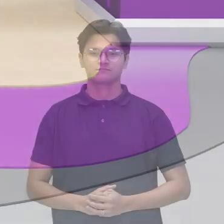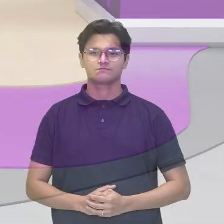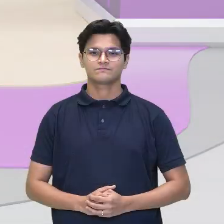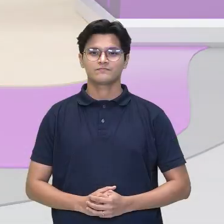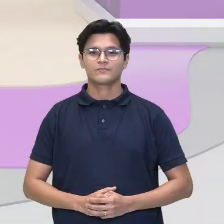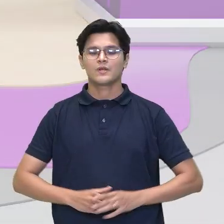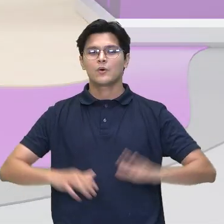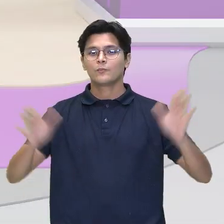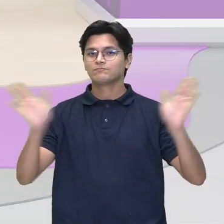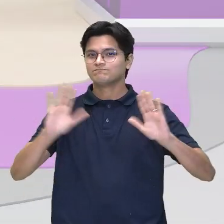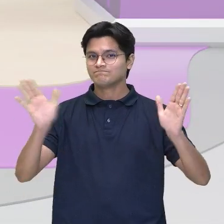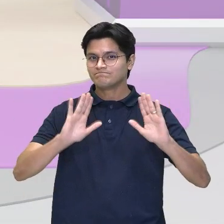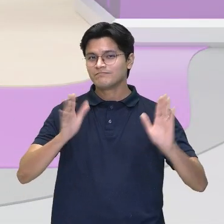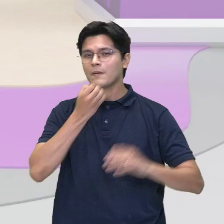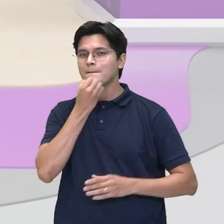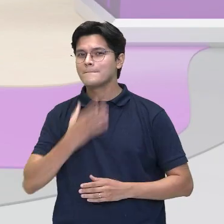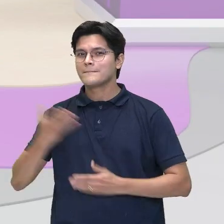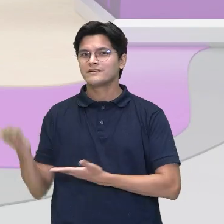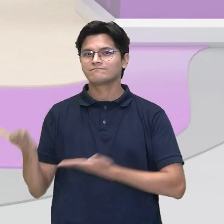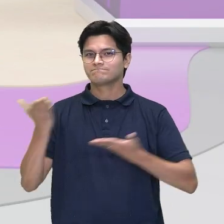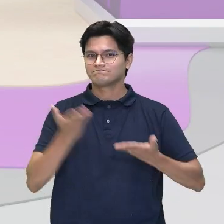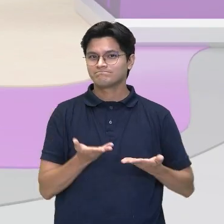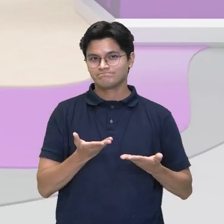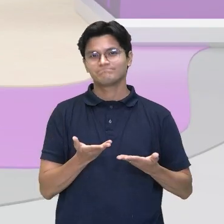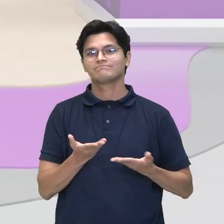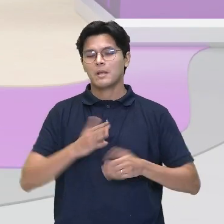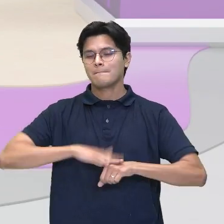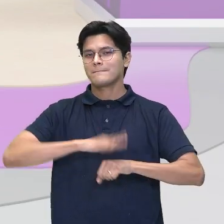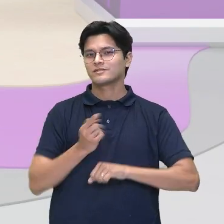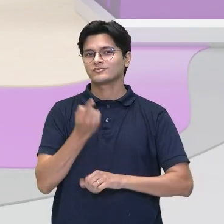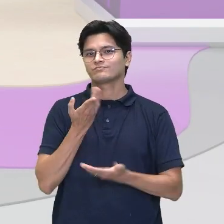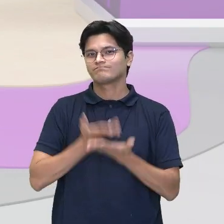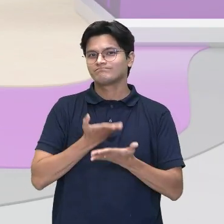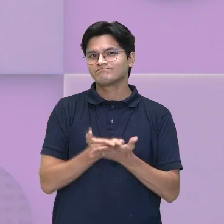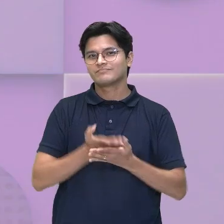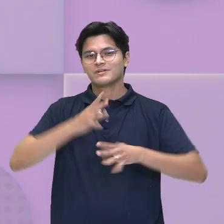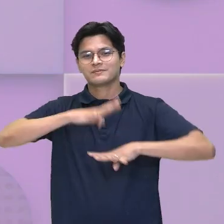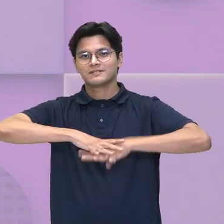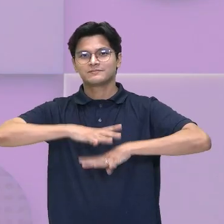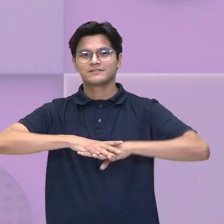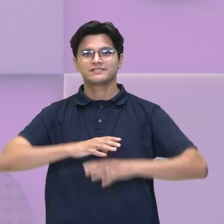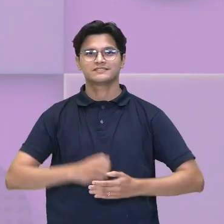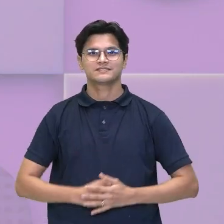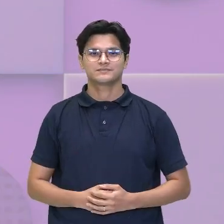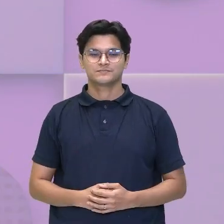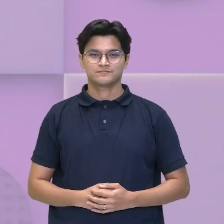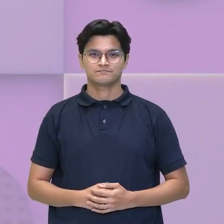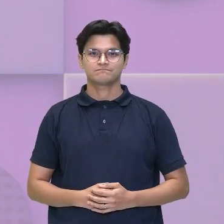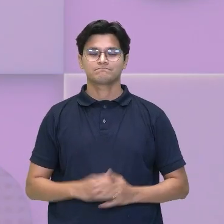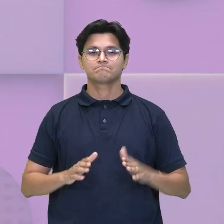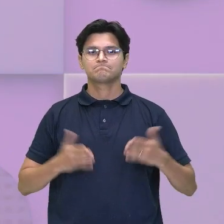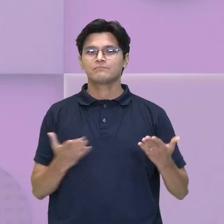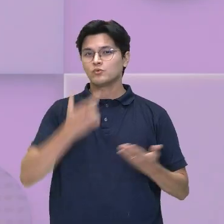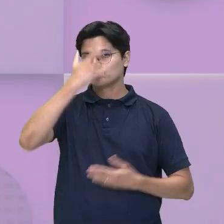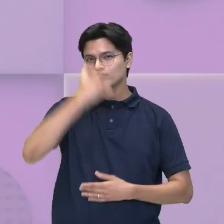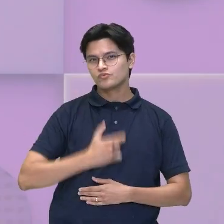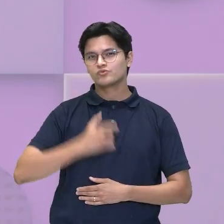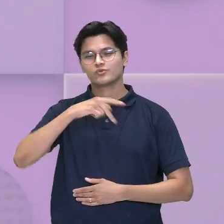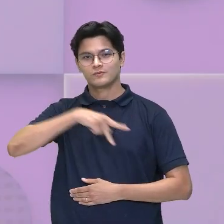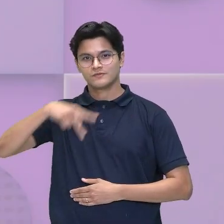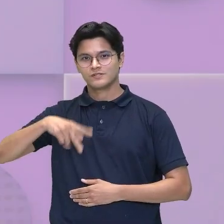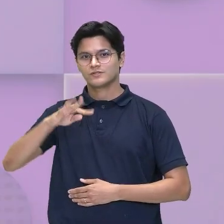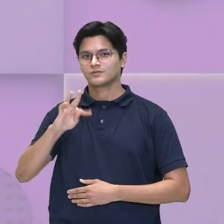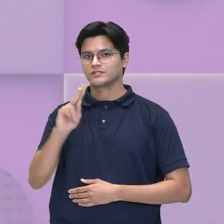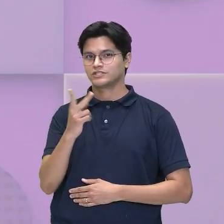Olá pessoal, sejam bem-vindos a mais uma aula de matemática. Sou o professor Tiago Silva, professor